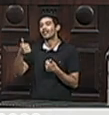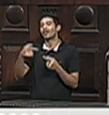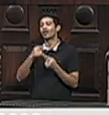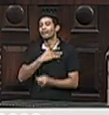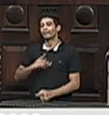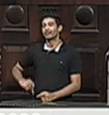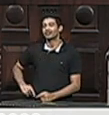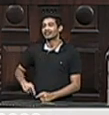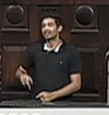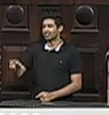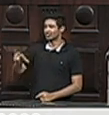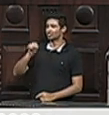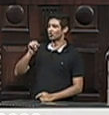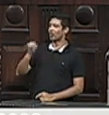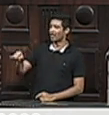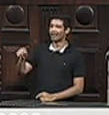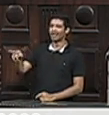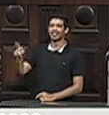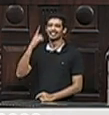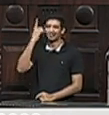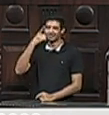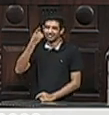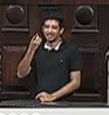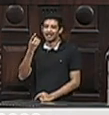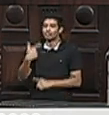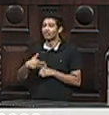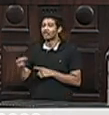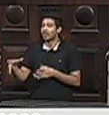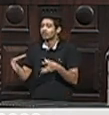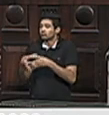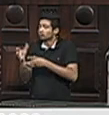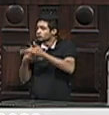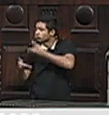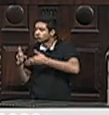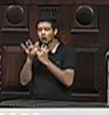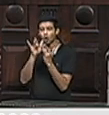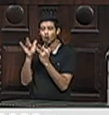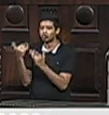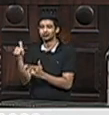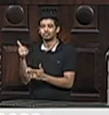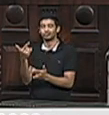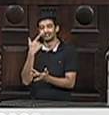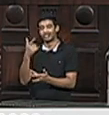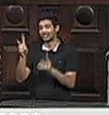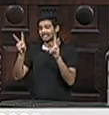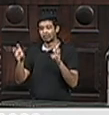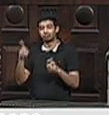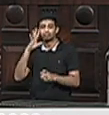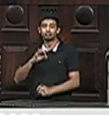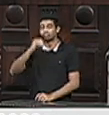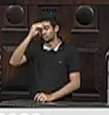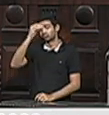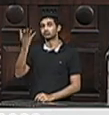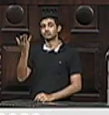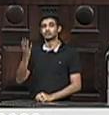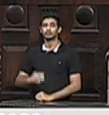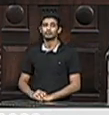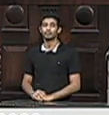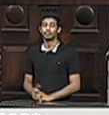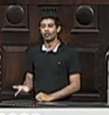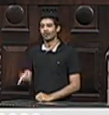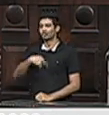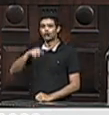melhor representação que essa Assembleia Legislativa pode ter para o tema nessa comissão. Pois então, poderia, sendo